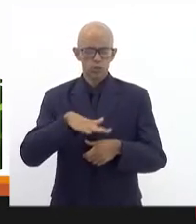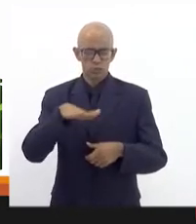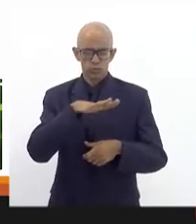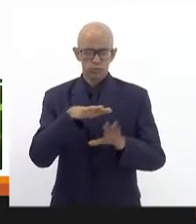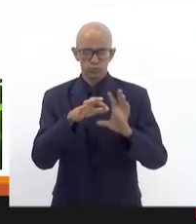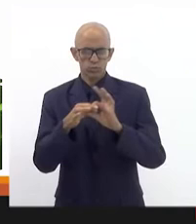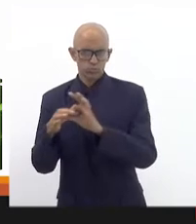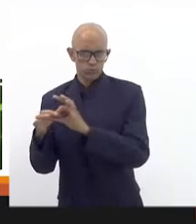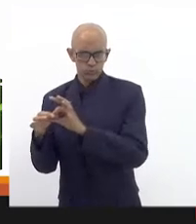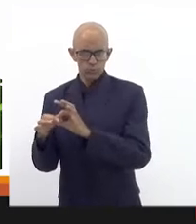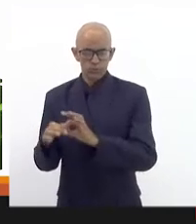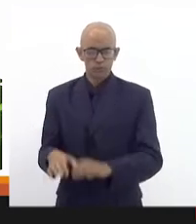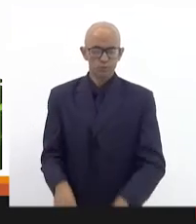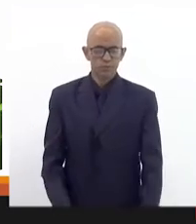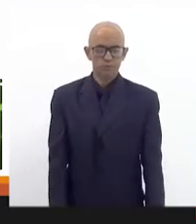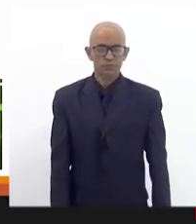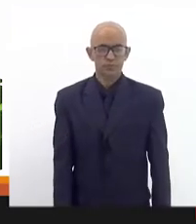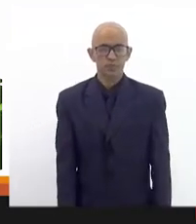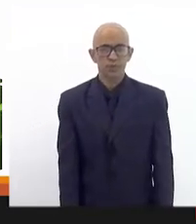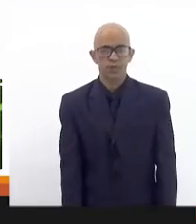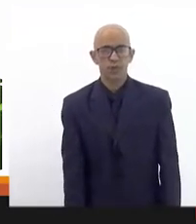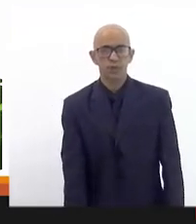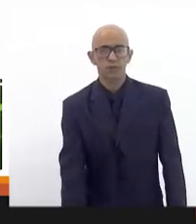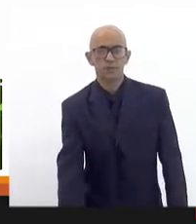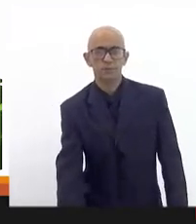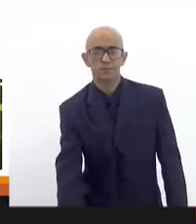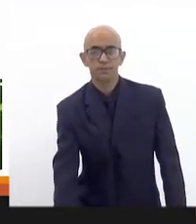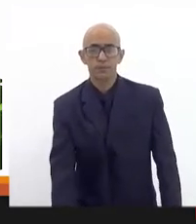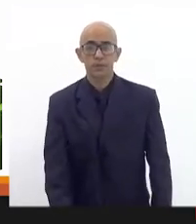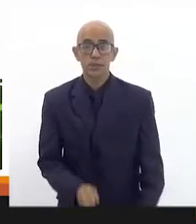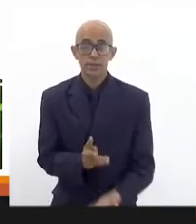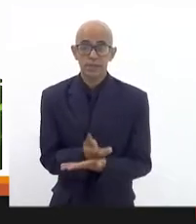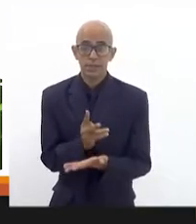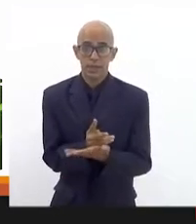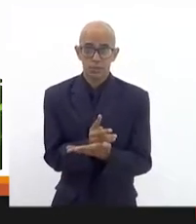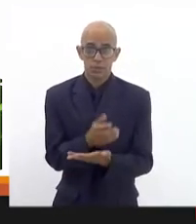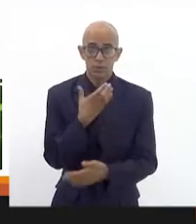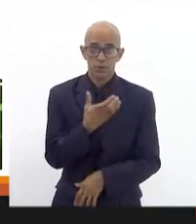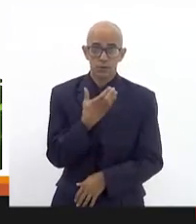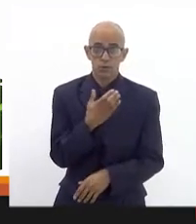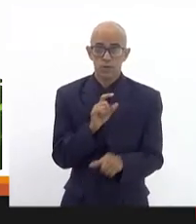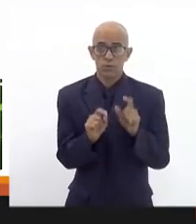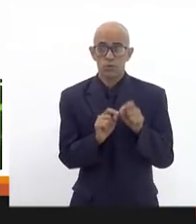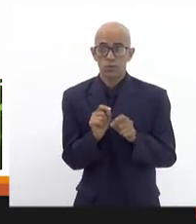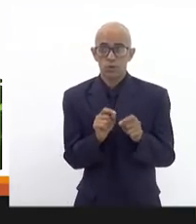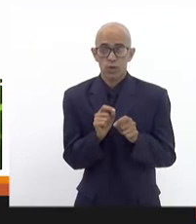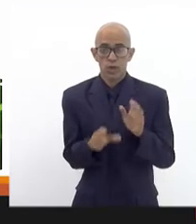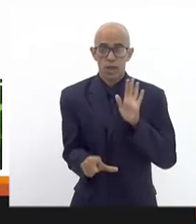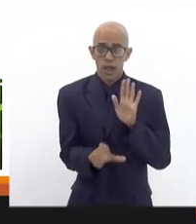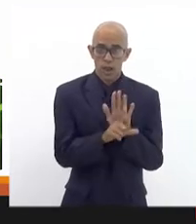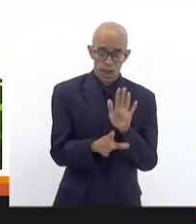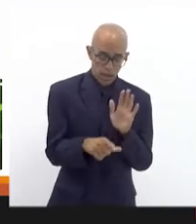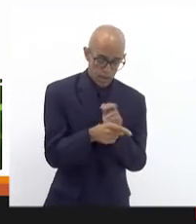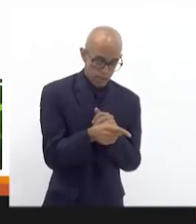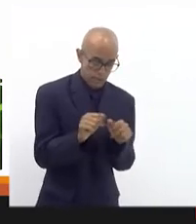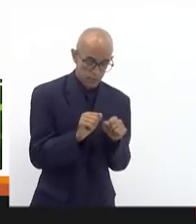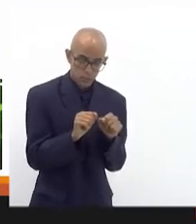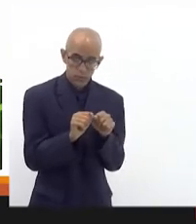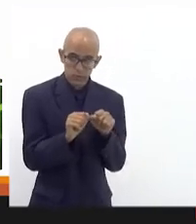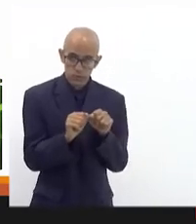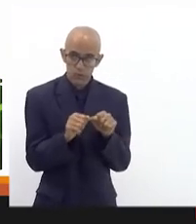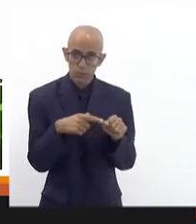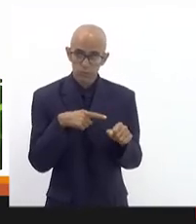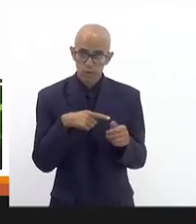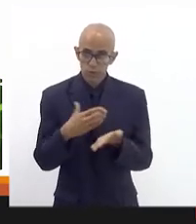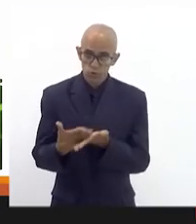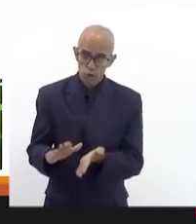do orçamento da FAPERJ. E todo final de ano, agora esses anos em que a lei está sendo aplicada, tem sobra de